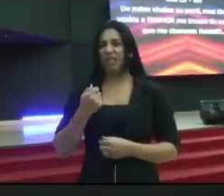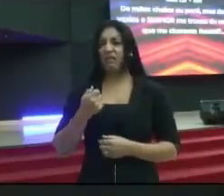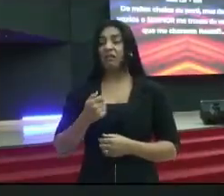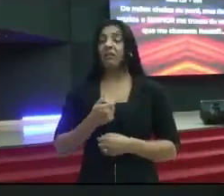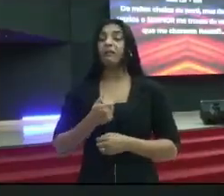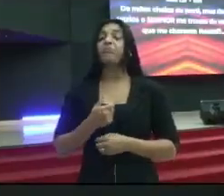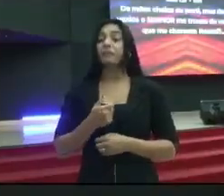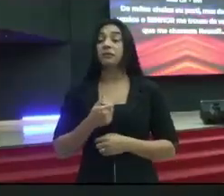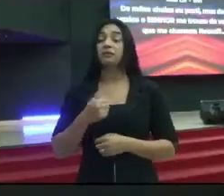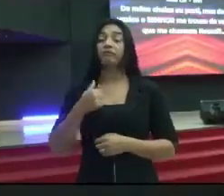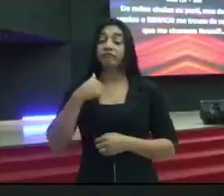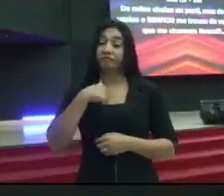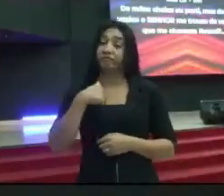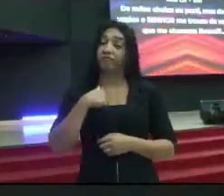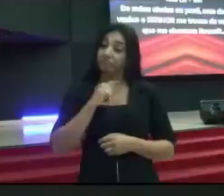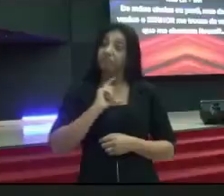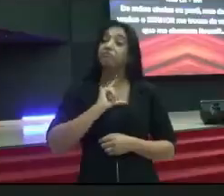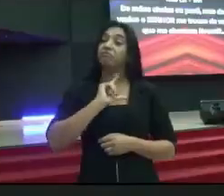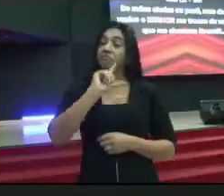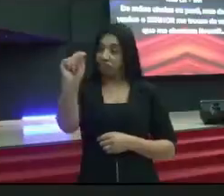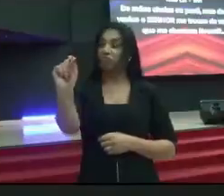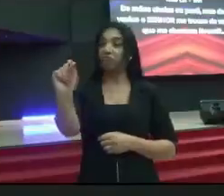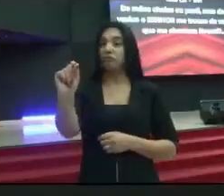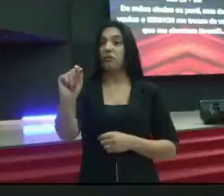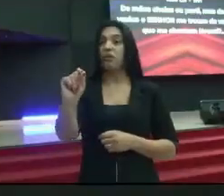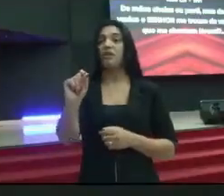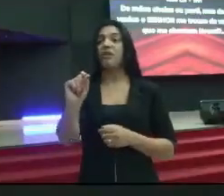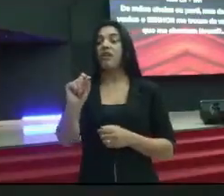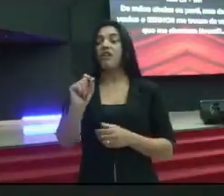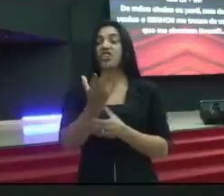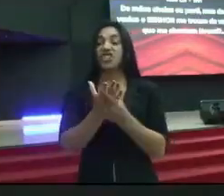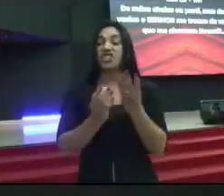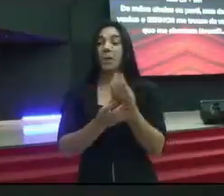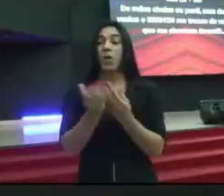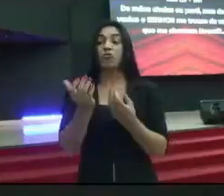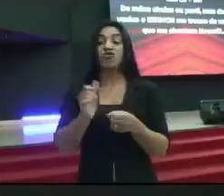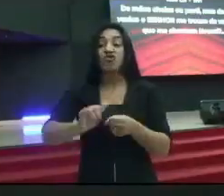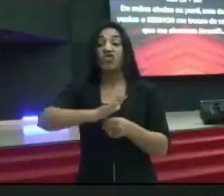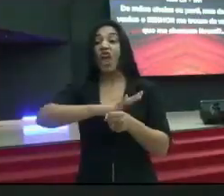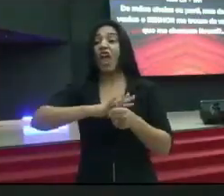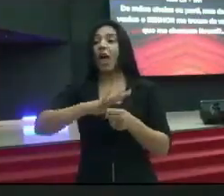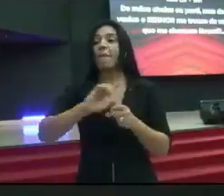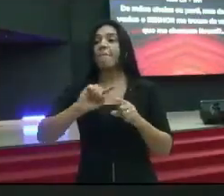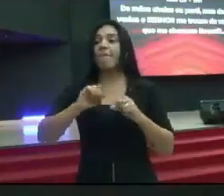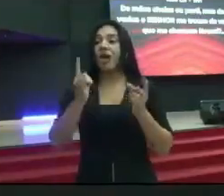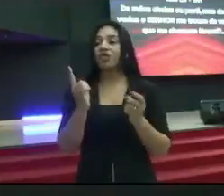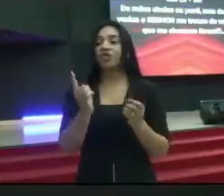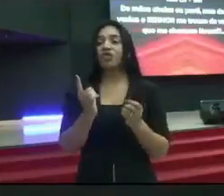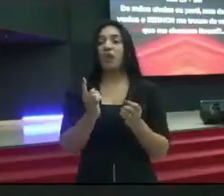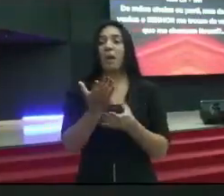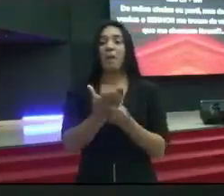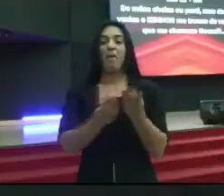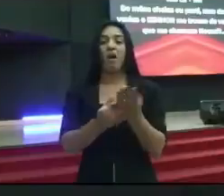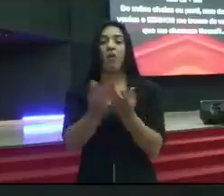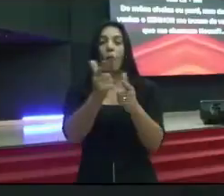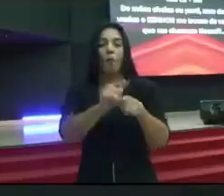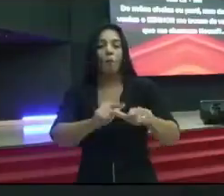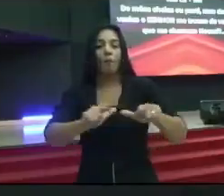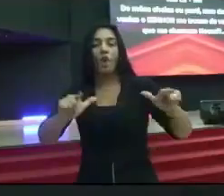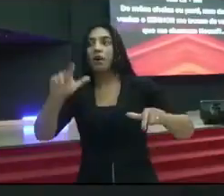mãos cheias eu parti, mas de mãos vazias o Senhor me trouxe de